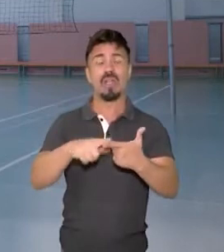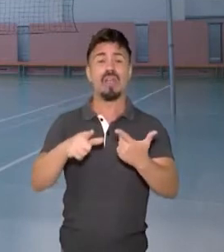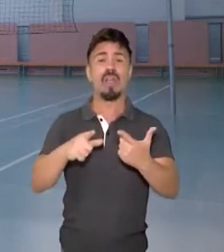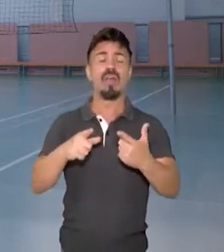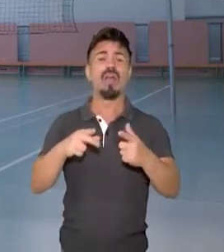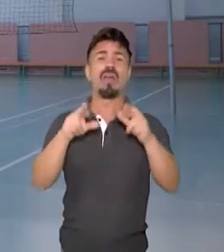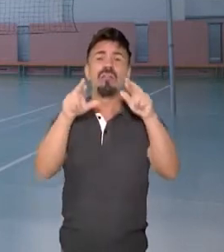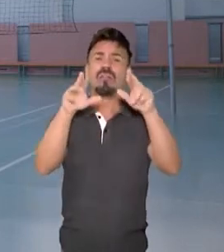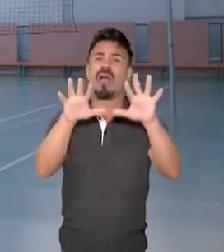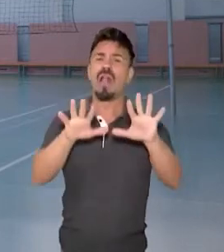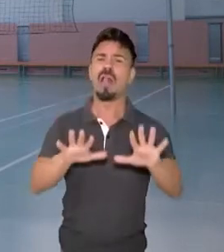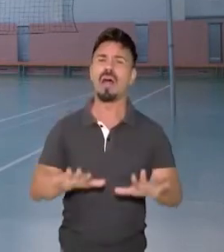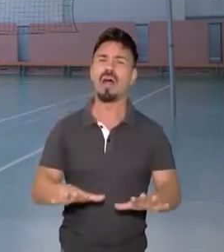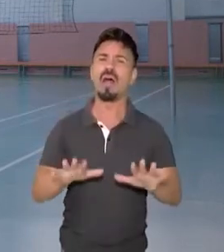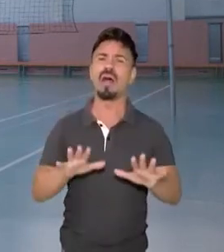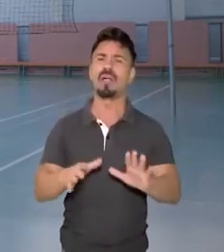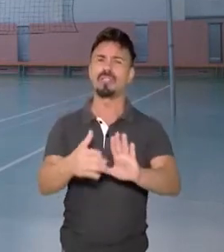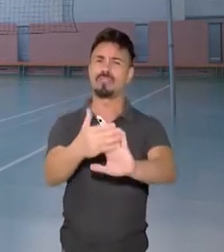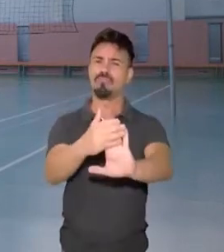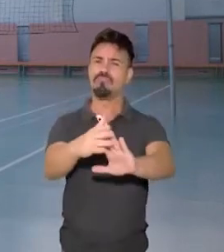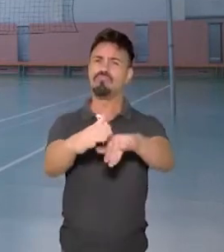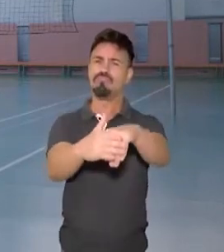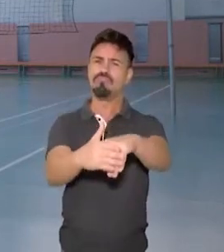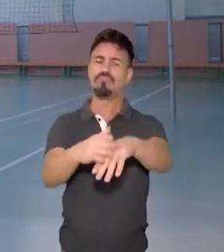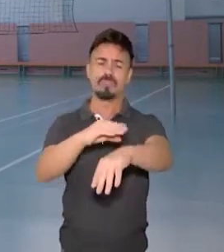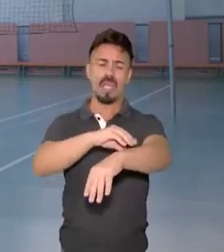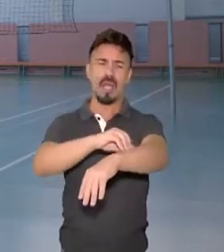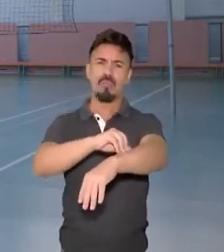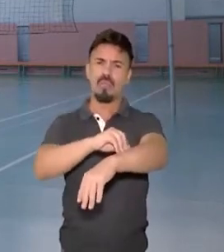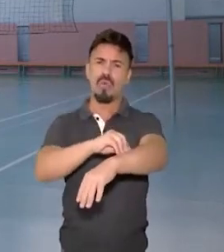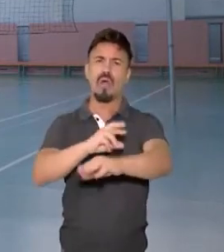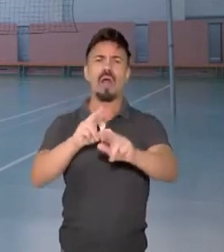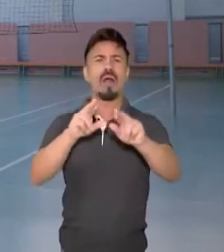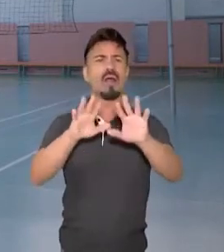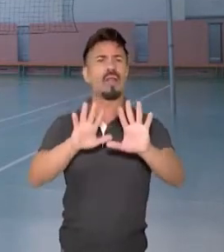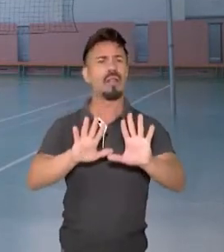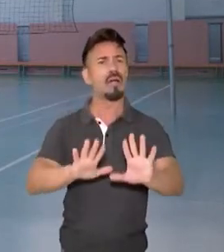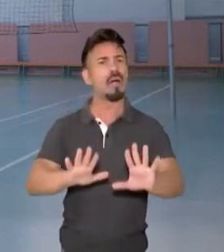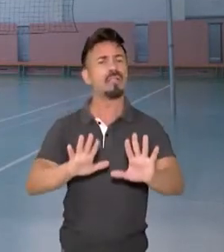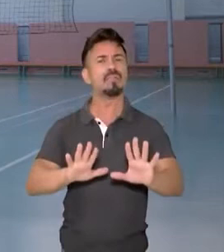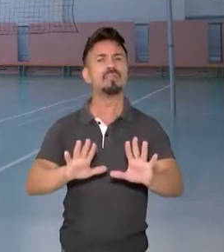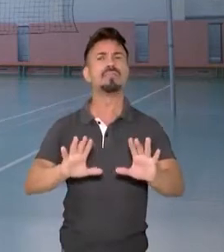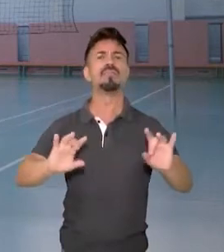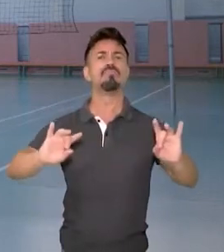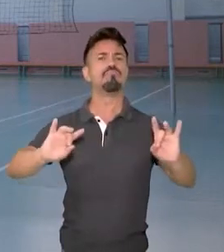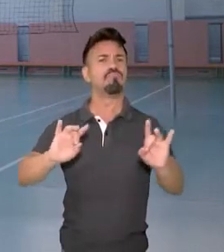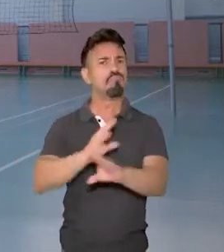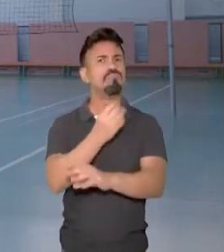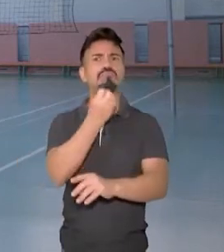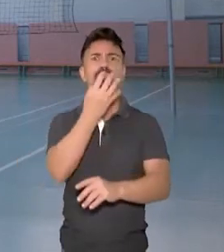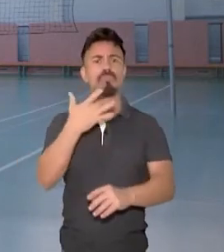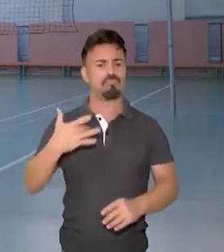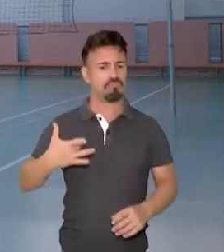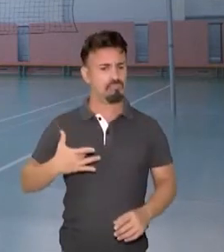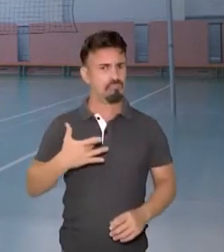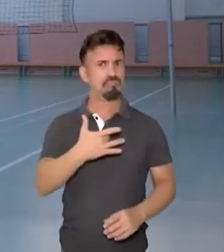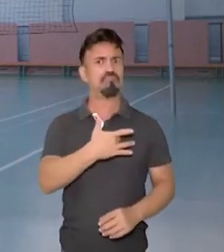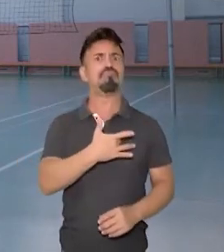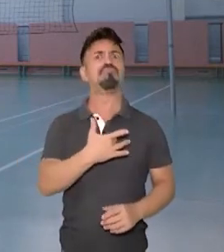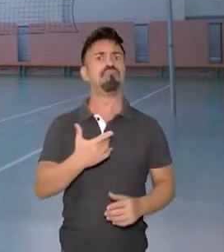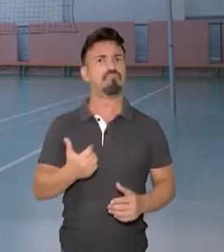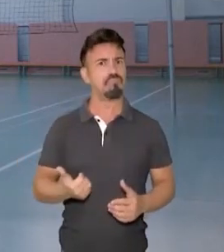ele vai relaxar nossas articulações é relaxar Nossa musculatura E assim a gente possa concluir a nossa os exercícios